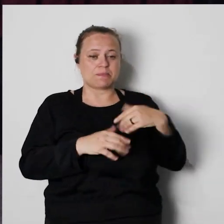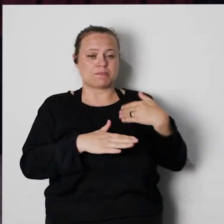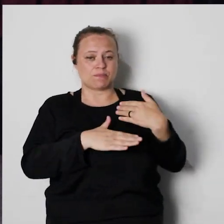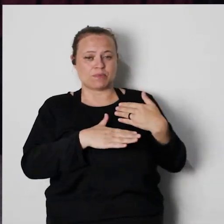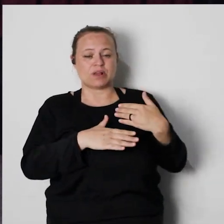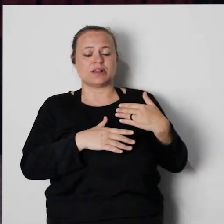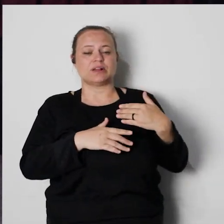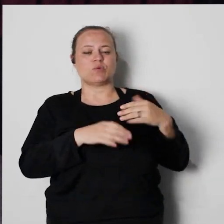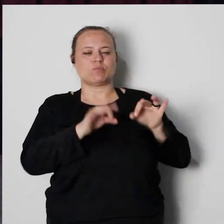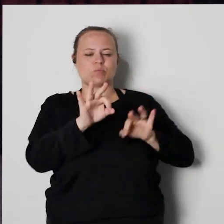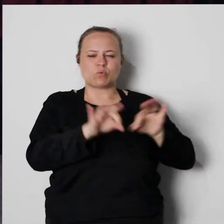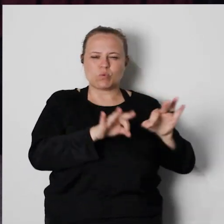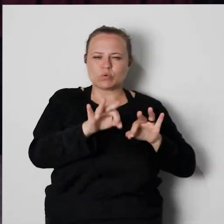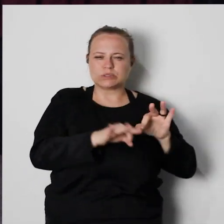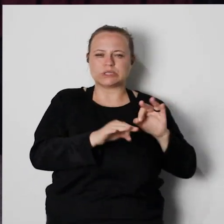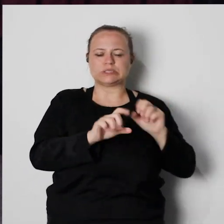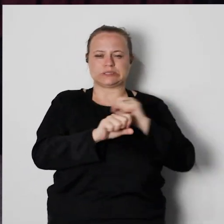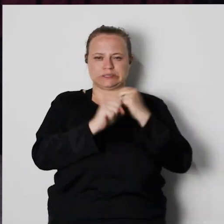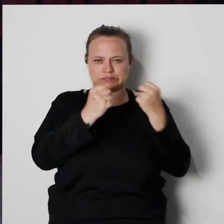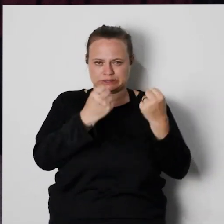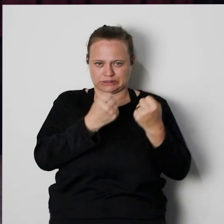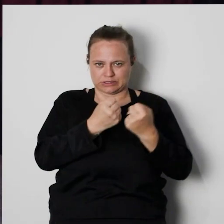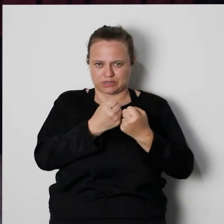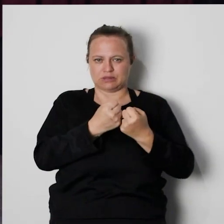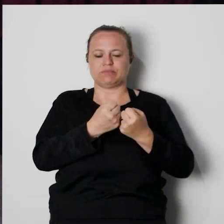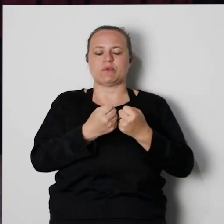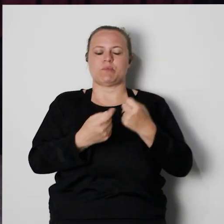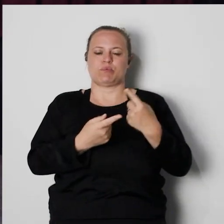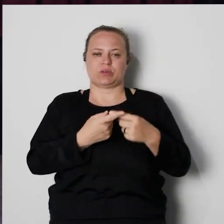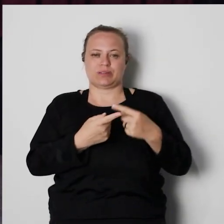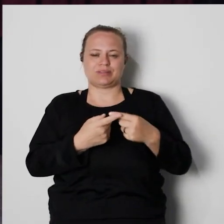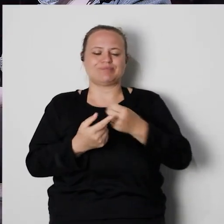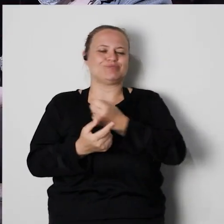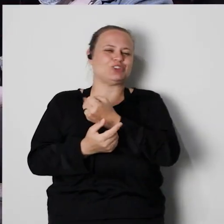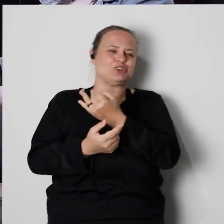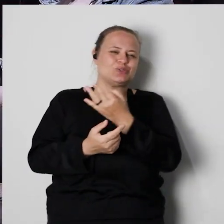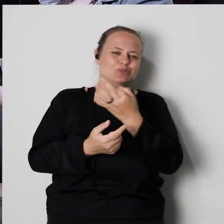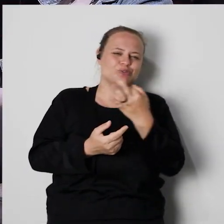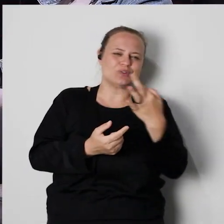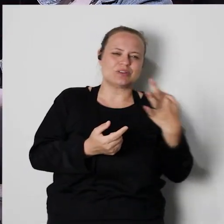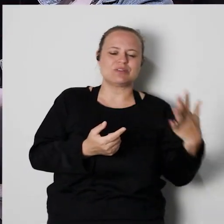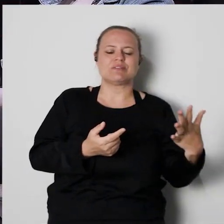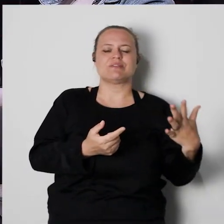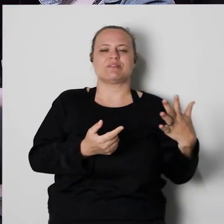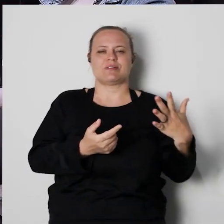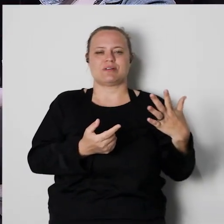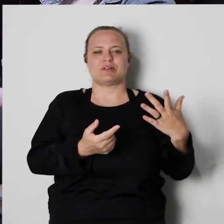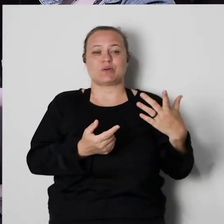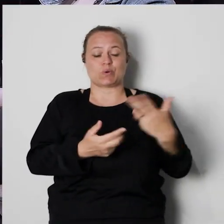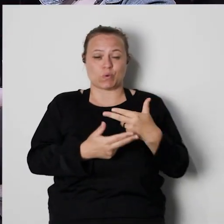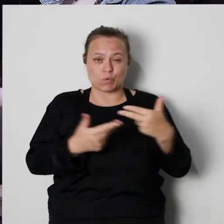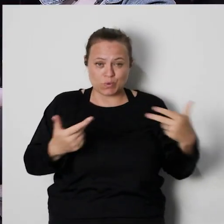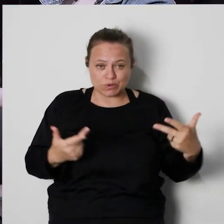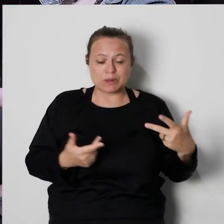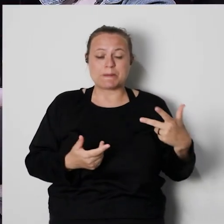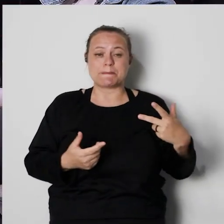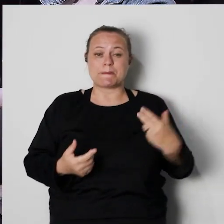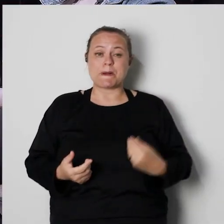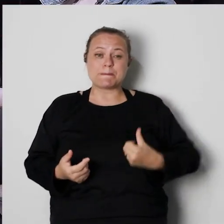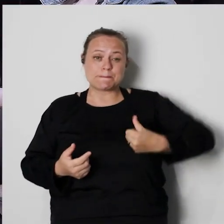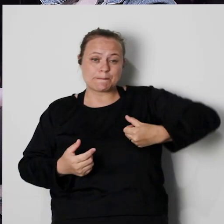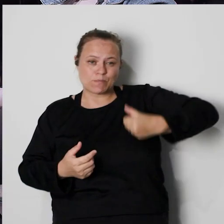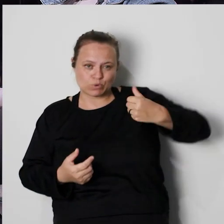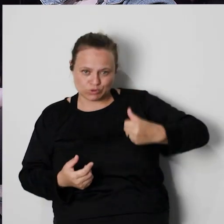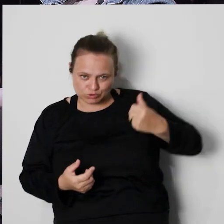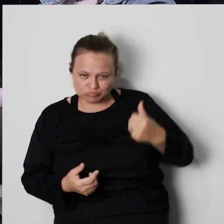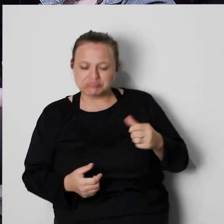continuidade, para a gente poder multiplicar e reproduzir esse aprendizado. E eu arrisco dizer, Heloíse, que esse processo do